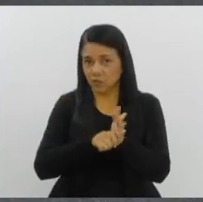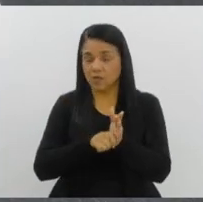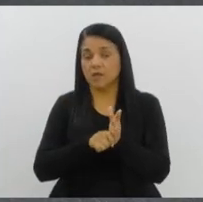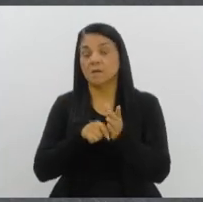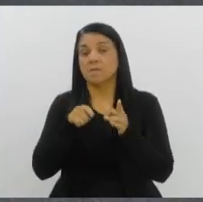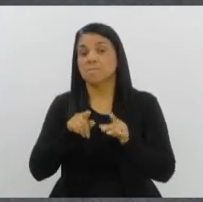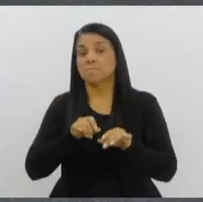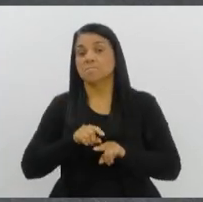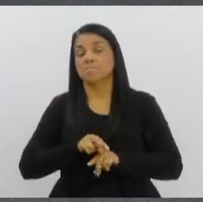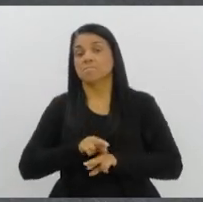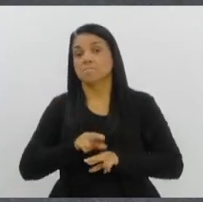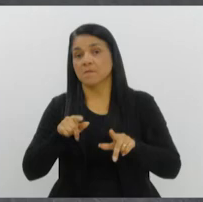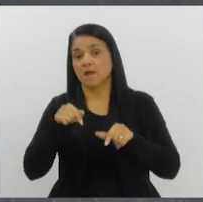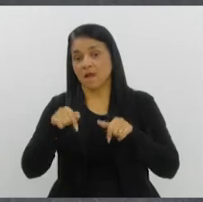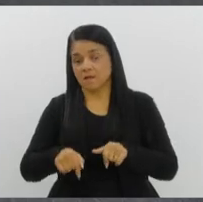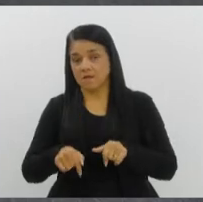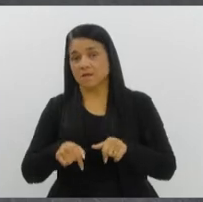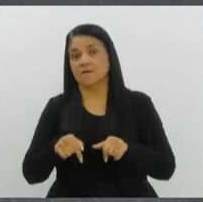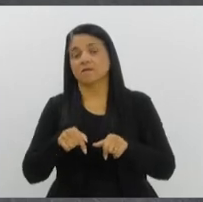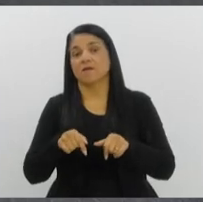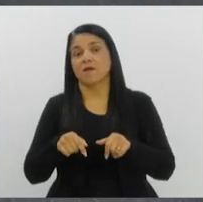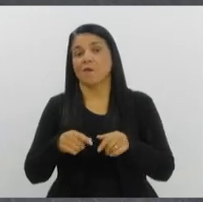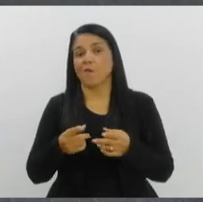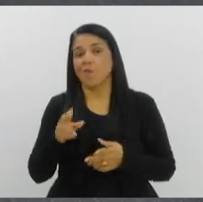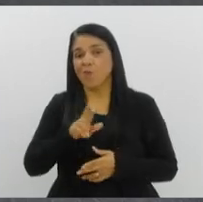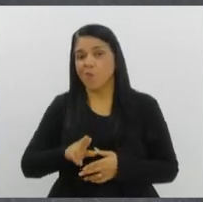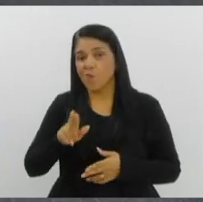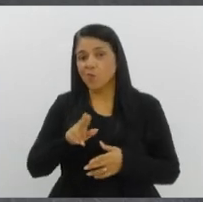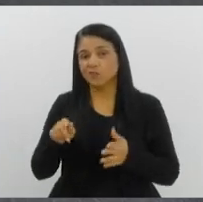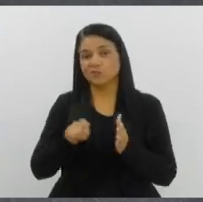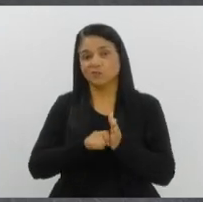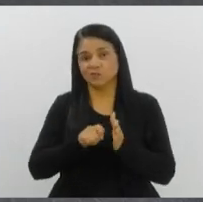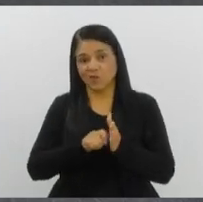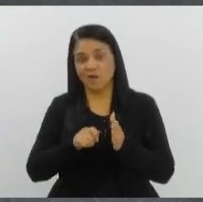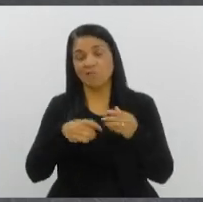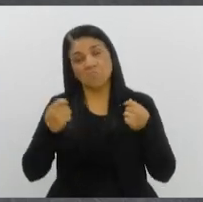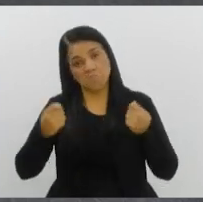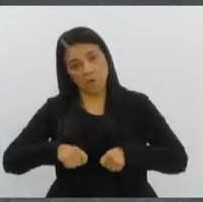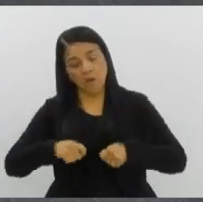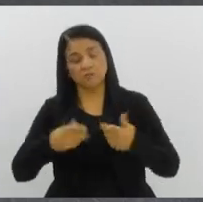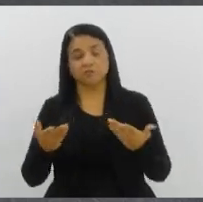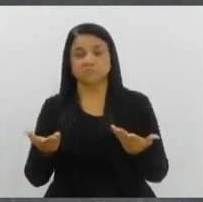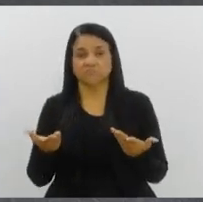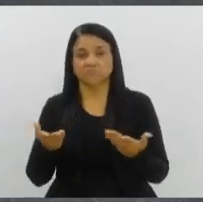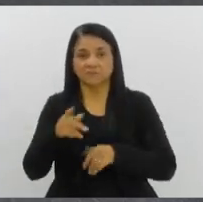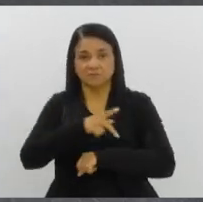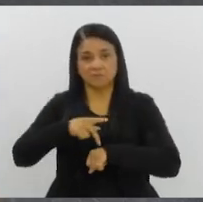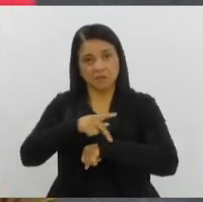algo descriminalizado nesses países, tendo esse entendimento que é um caso de saúde pública.